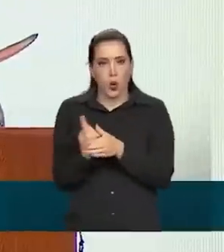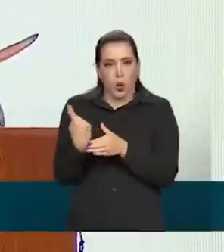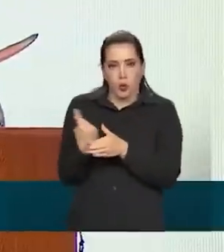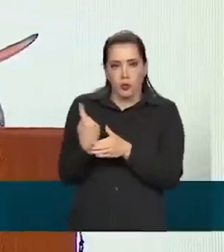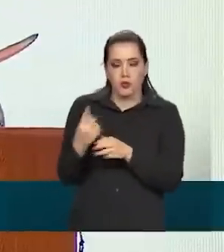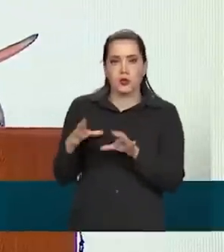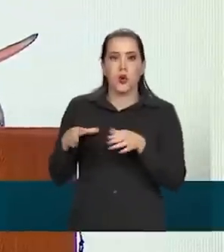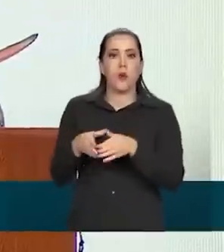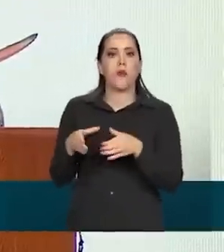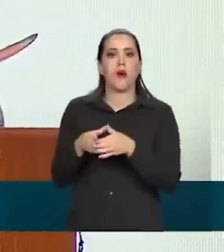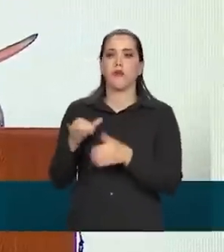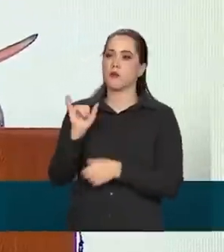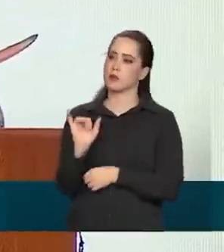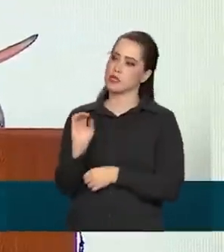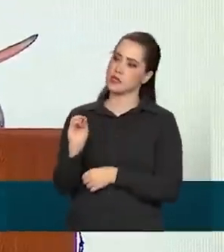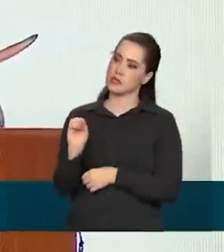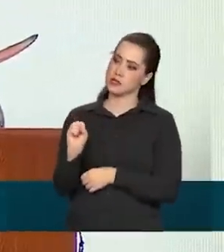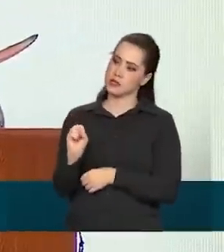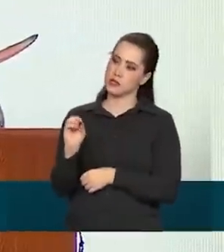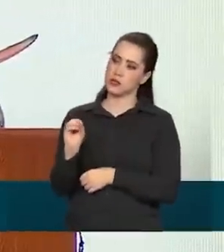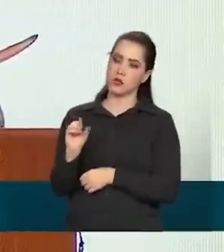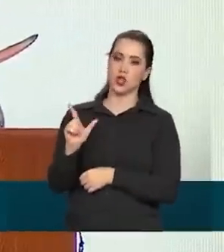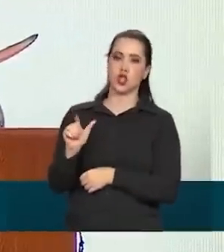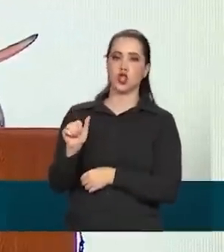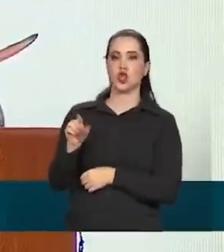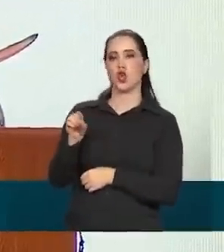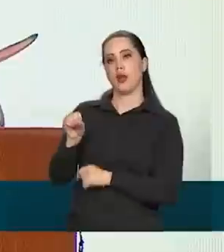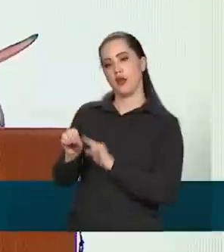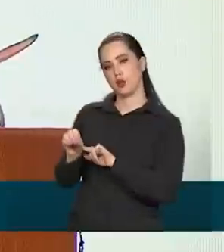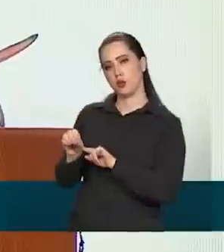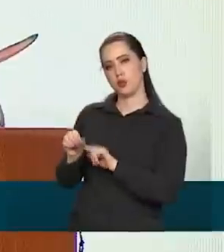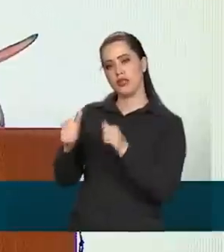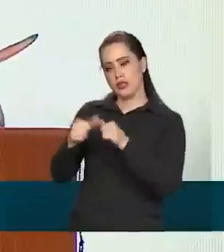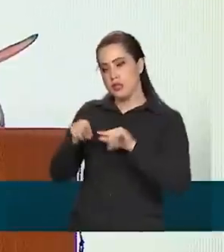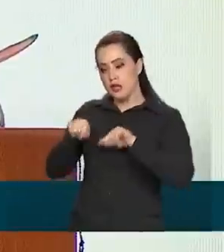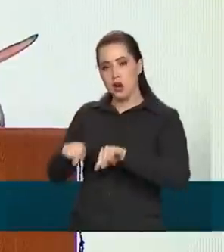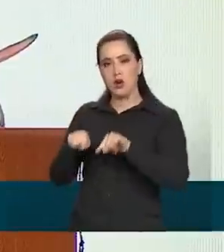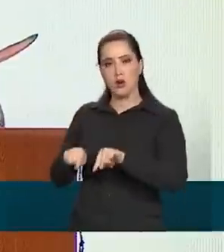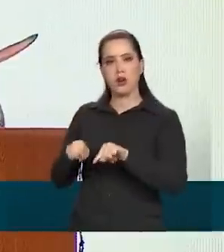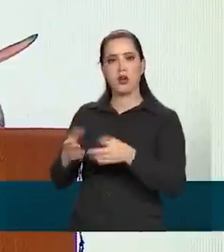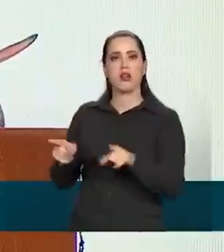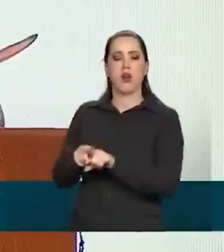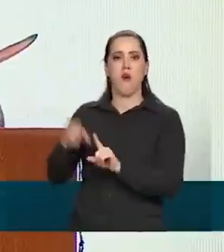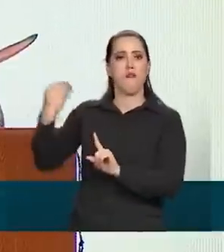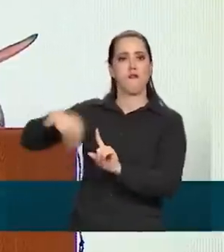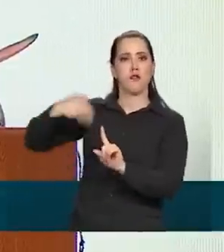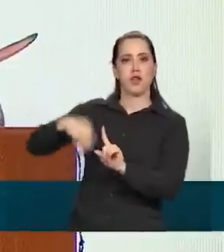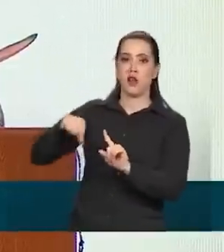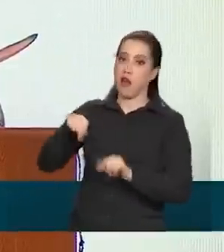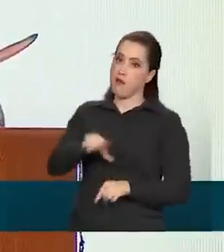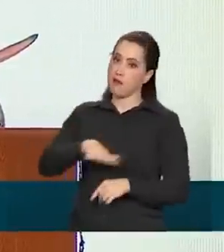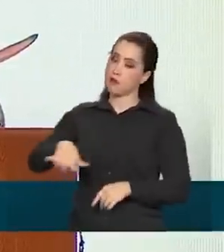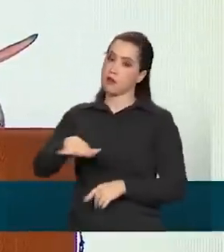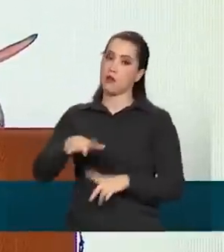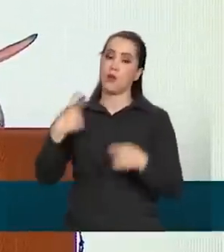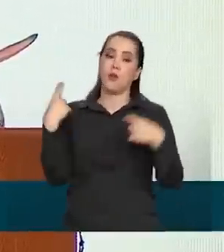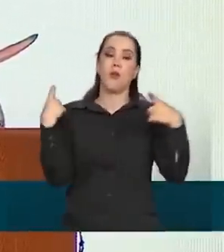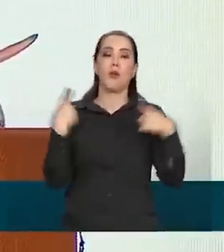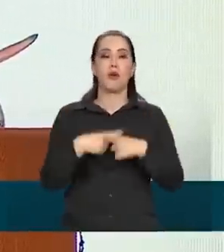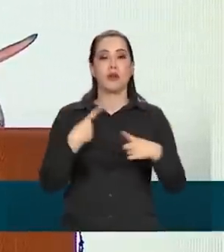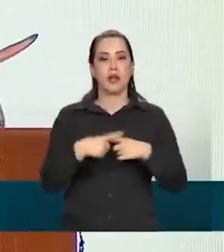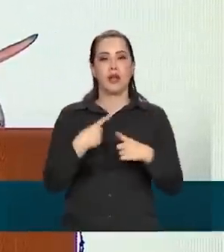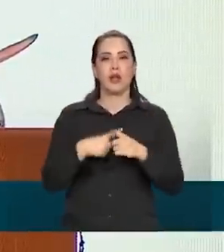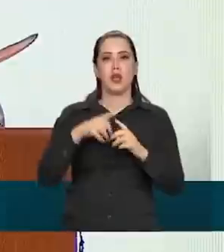chamados povos isolados e que se encontram em estado de alta vulnerabilidade devido